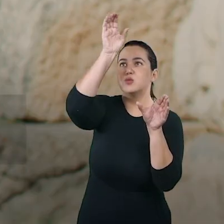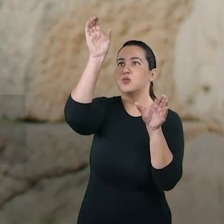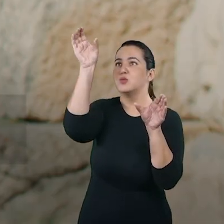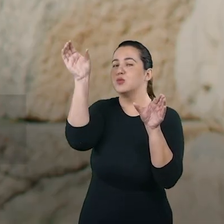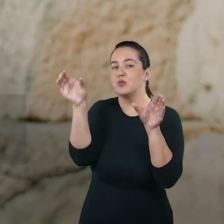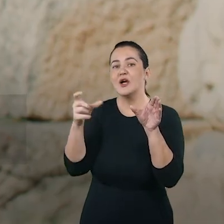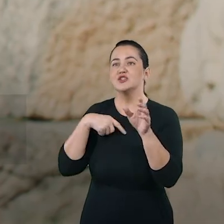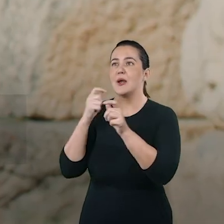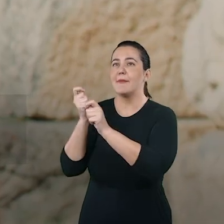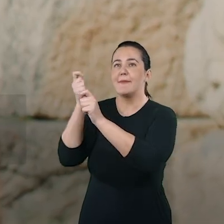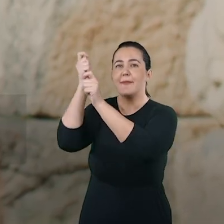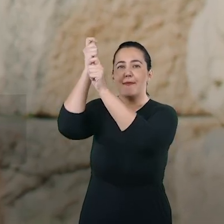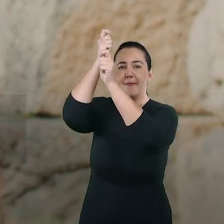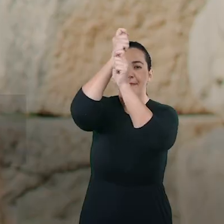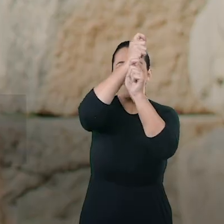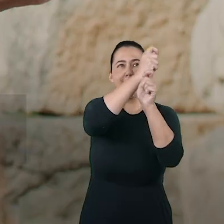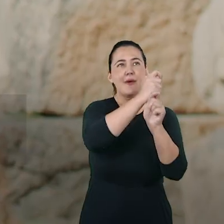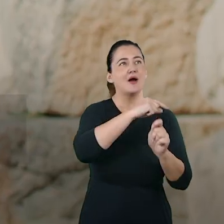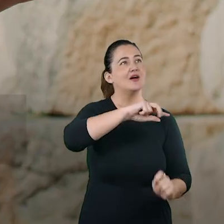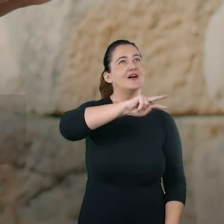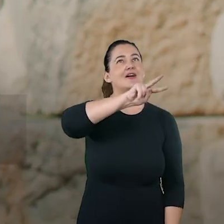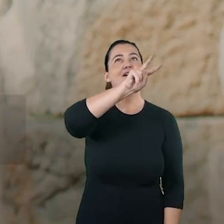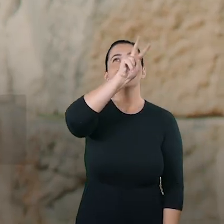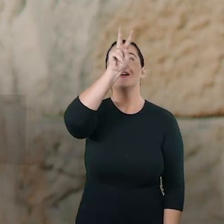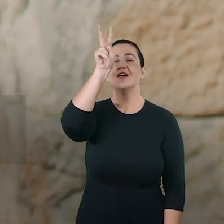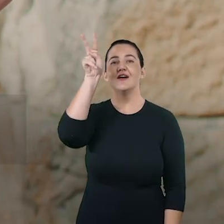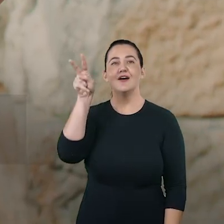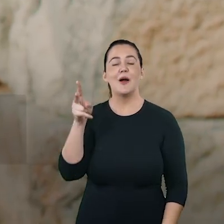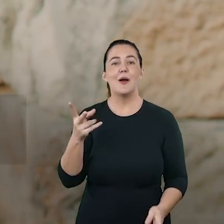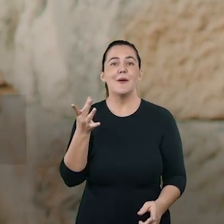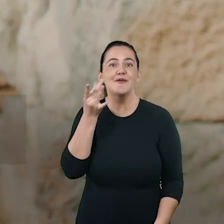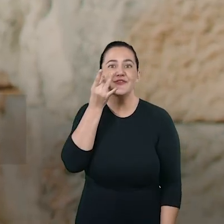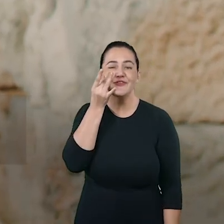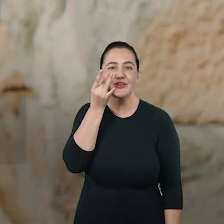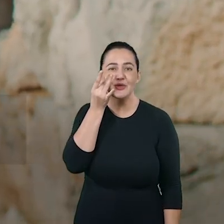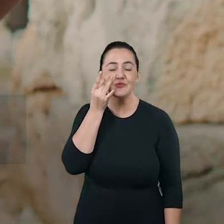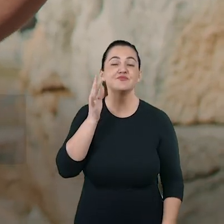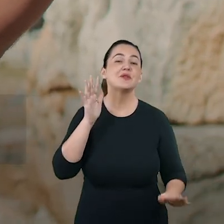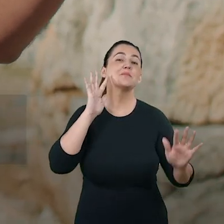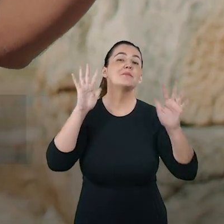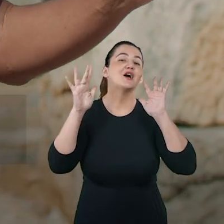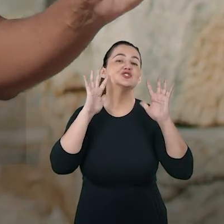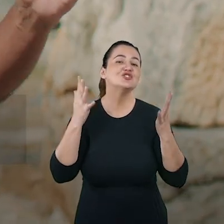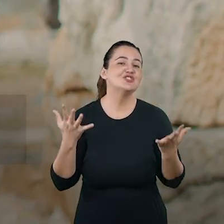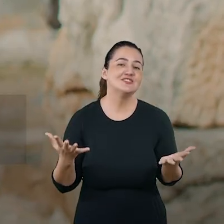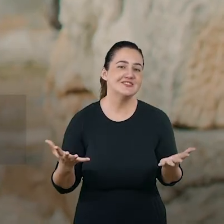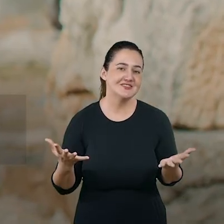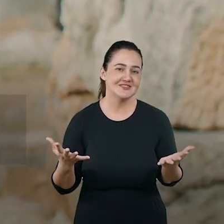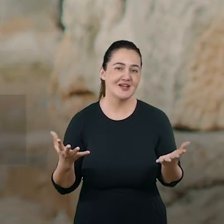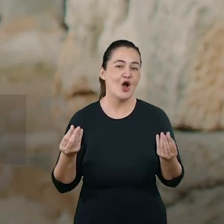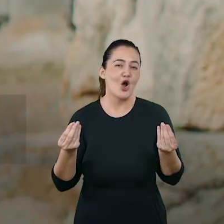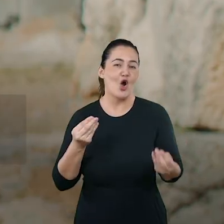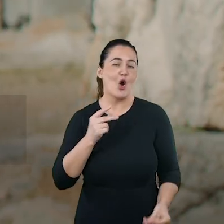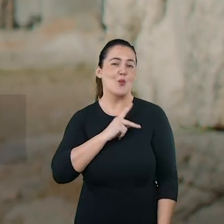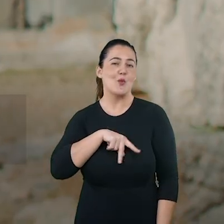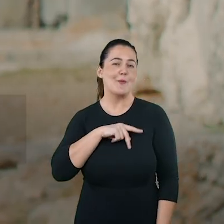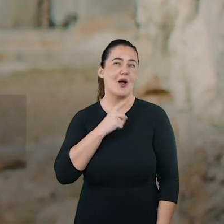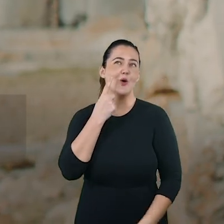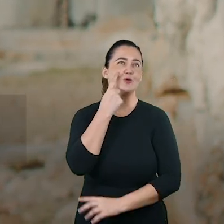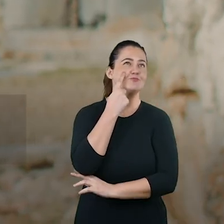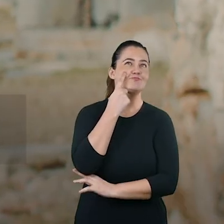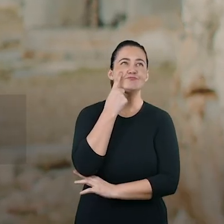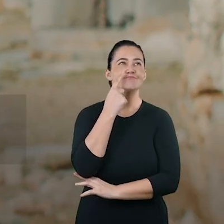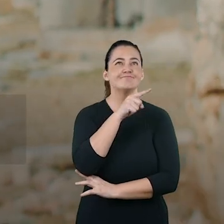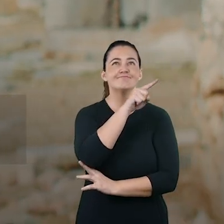aqui. Agora, com base nisto que nós vimos entalhado, imaginando que isso possa ter servido de inspiração para